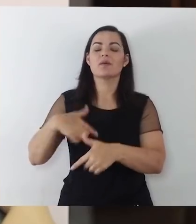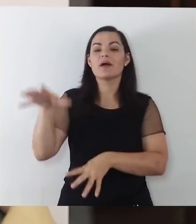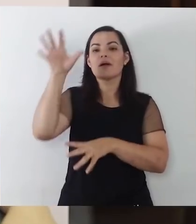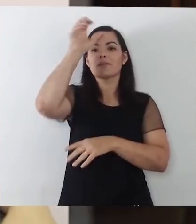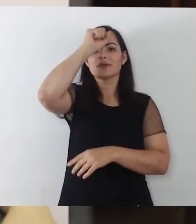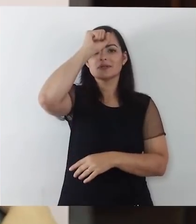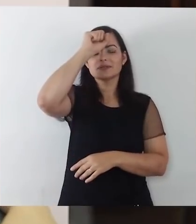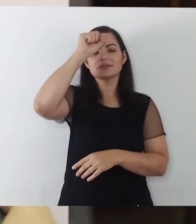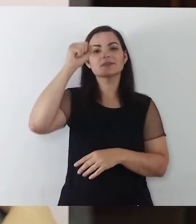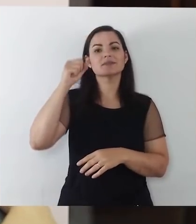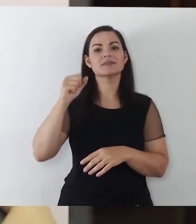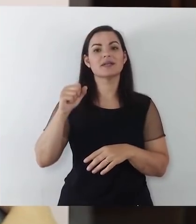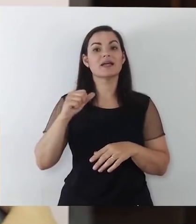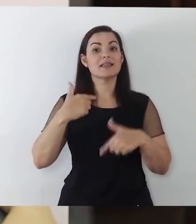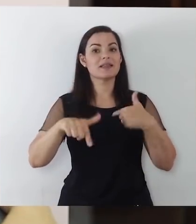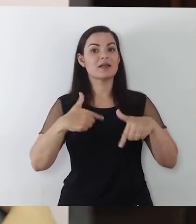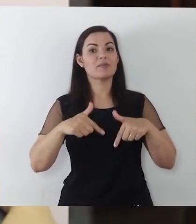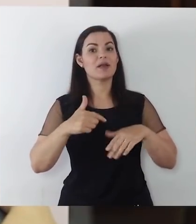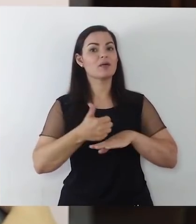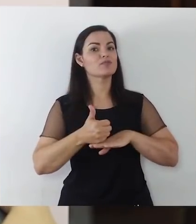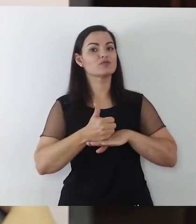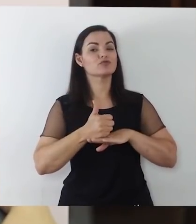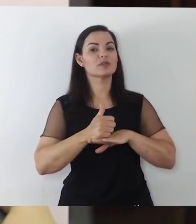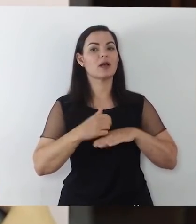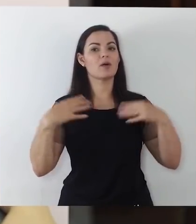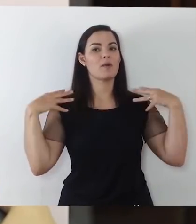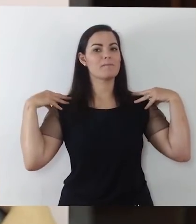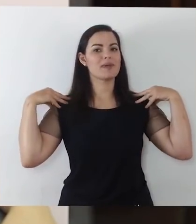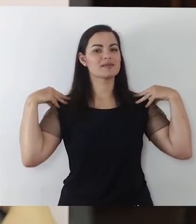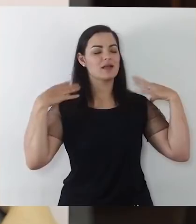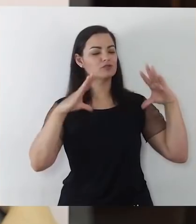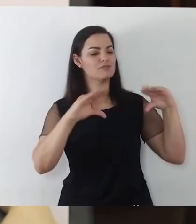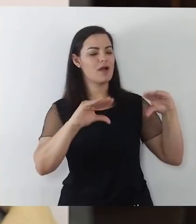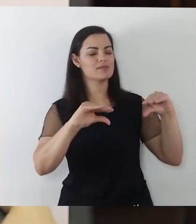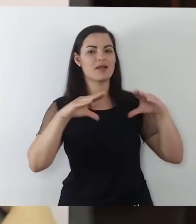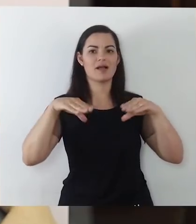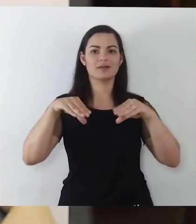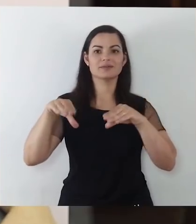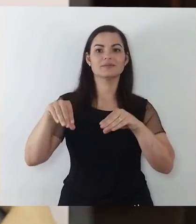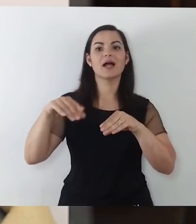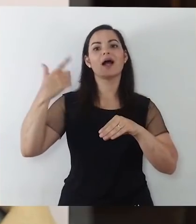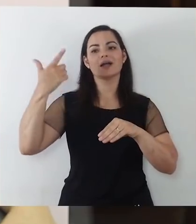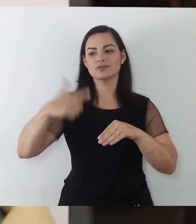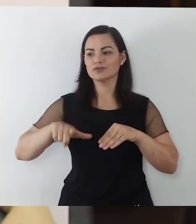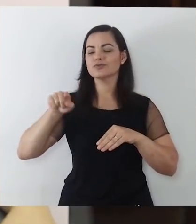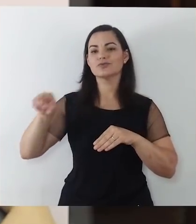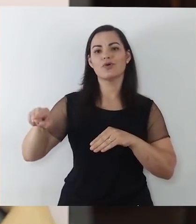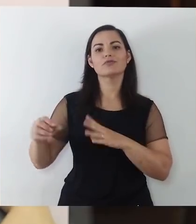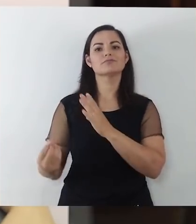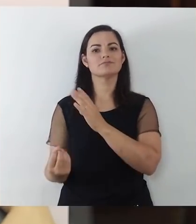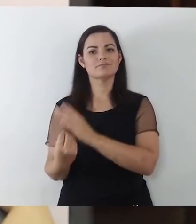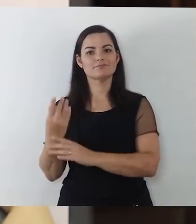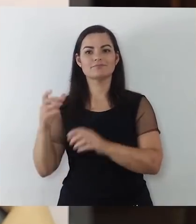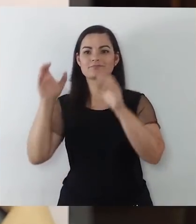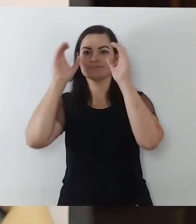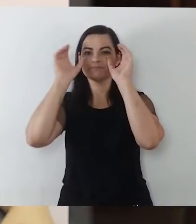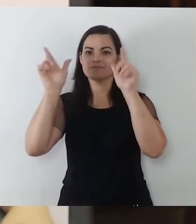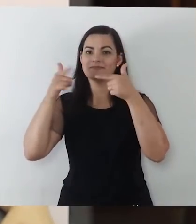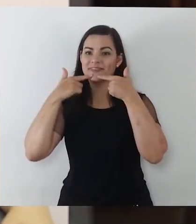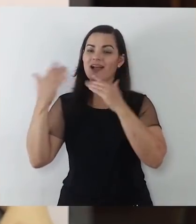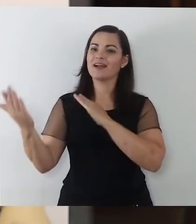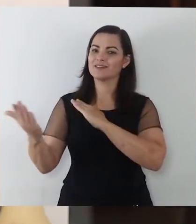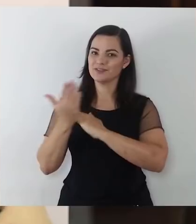no 5º ano da escola EPG Graciliano Ramos. E hoje eu vou mostrar como que eu identifico